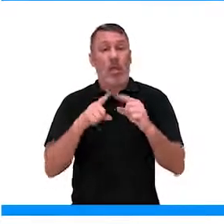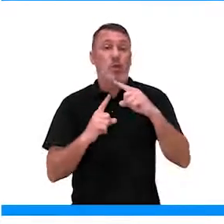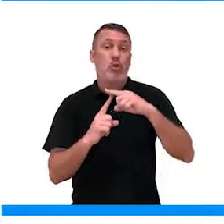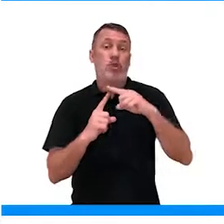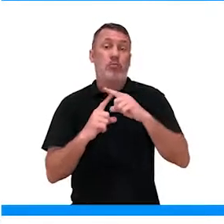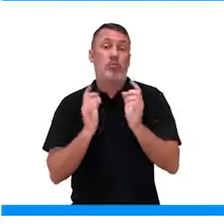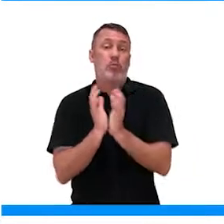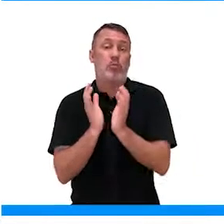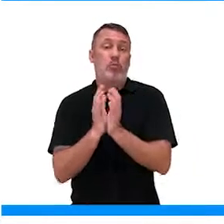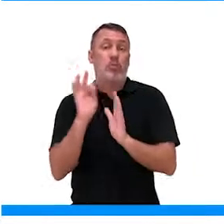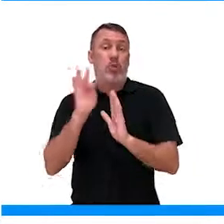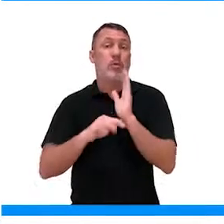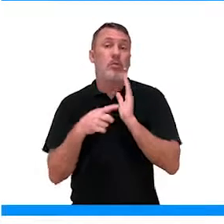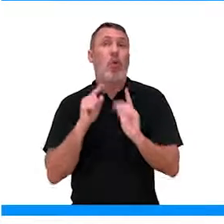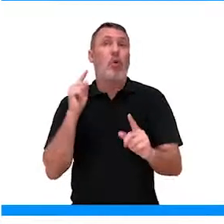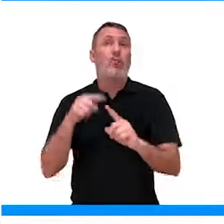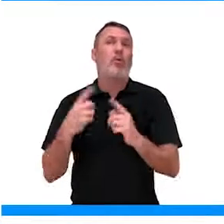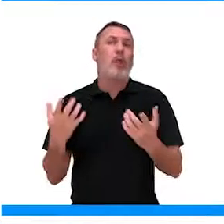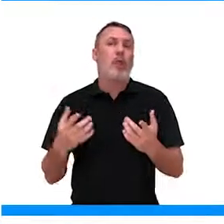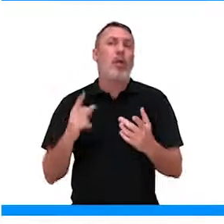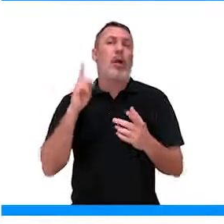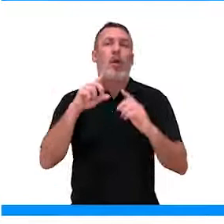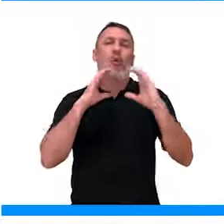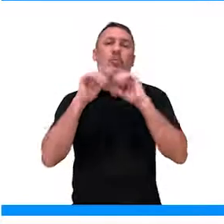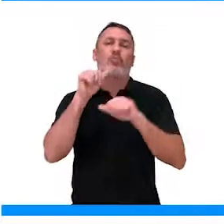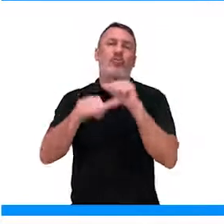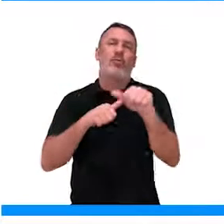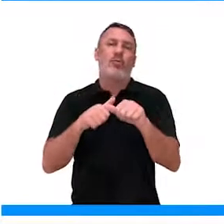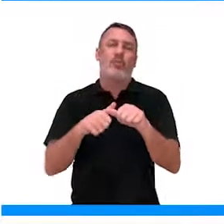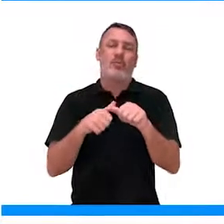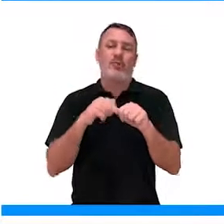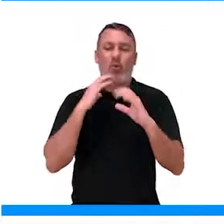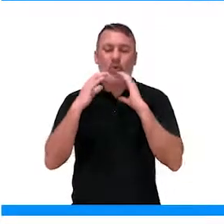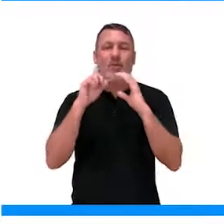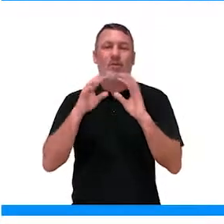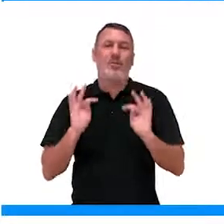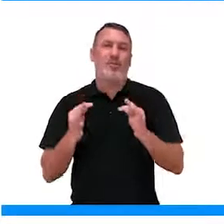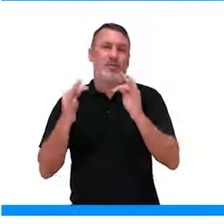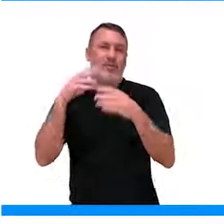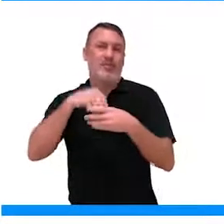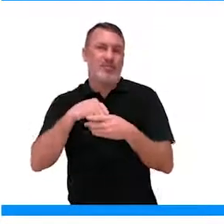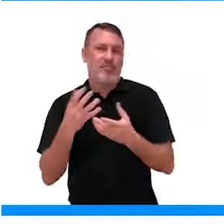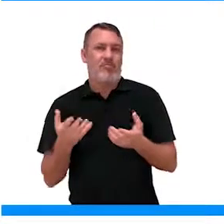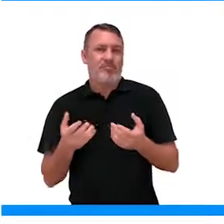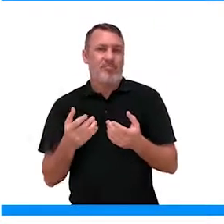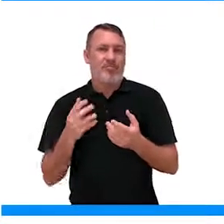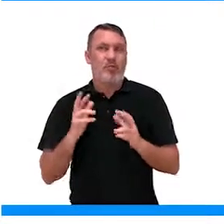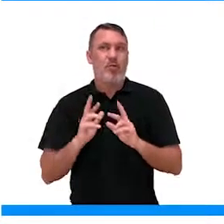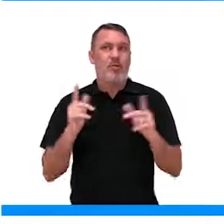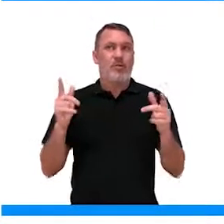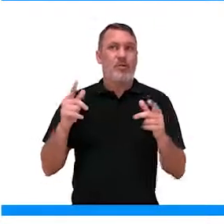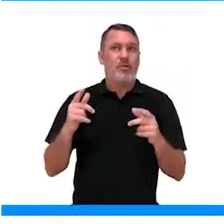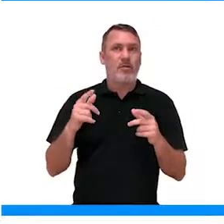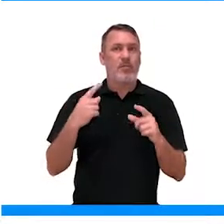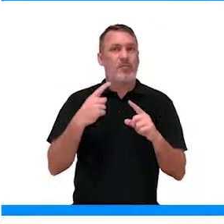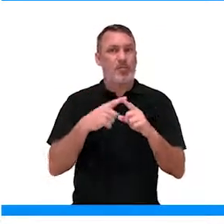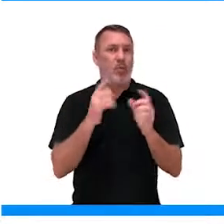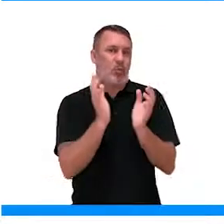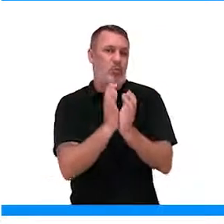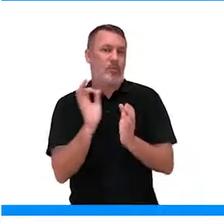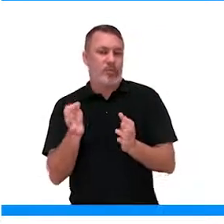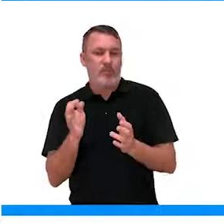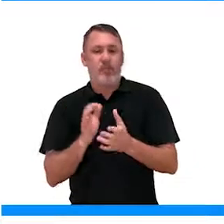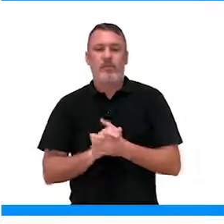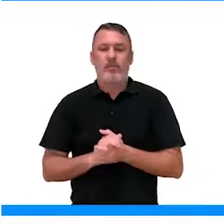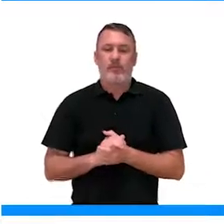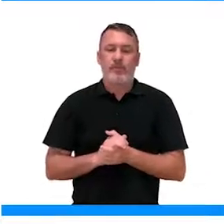uma mensagem, é um gênero textual. Acontece que o canal agora é diferente, né? Então, a gente tem um ambiente diferente com